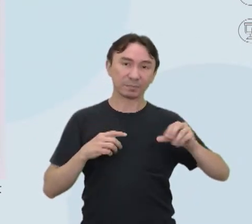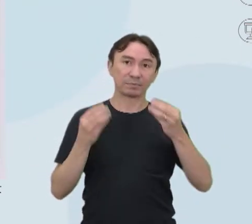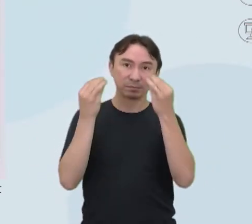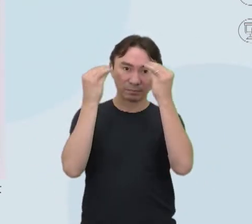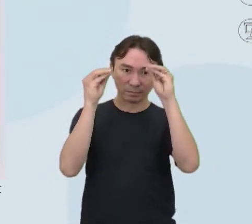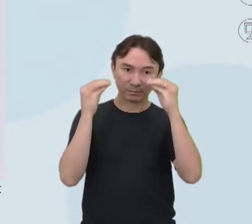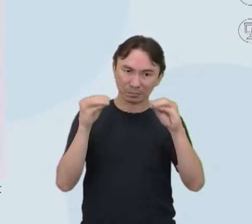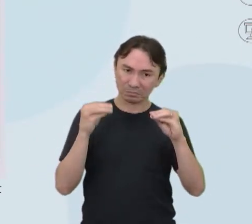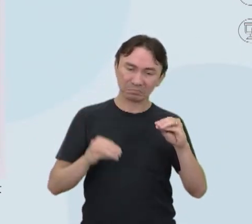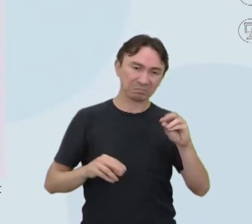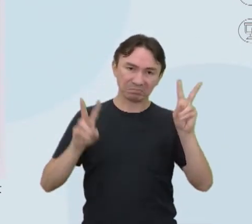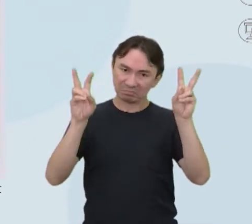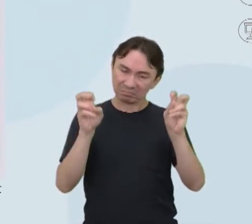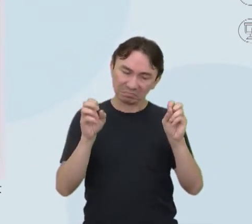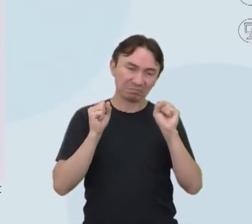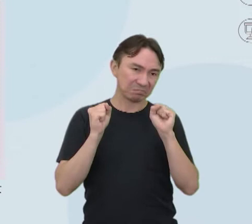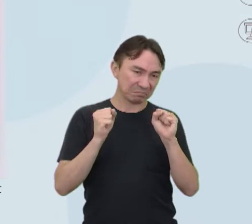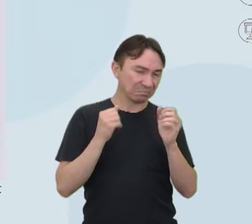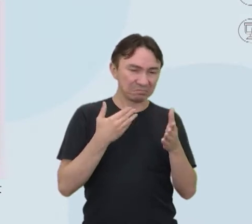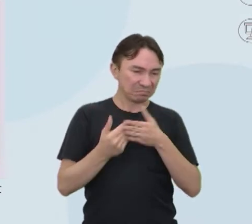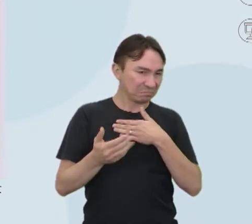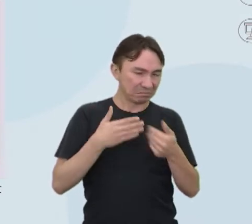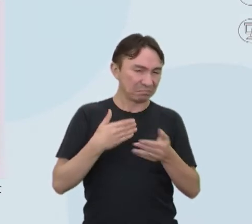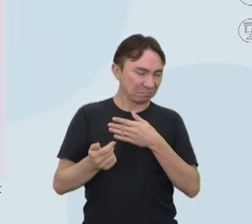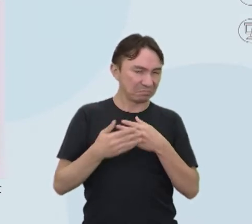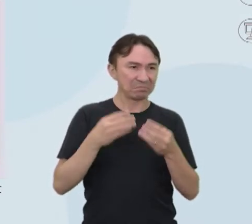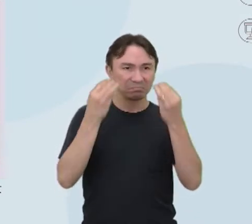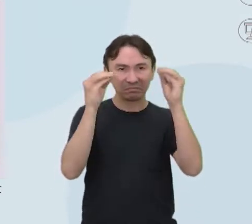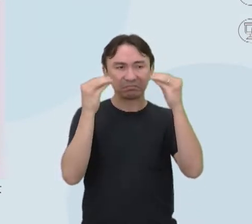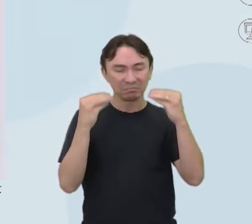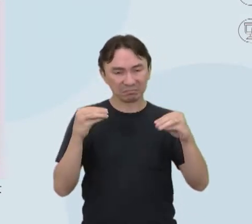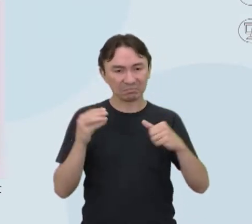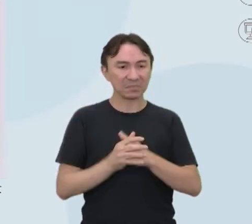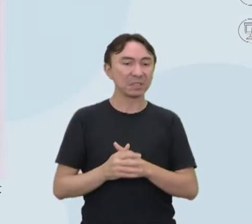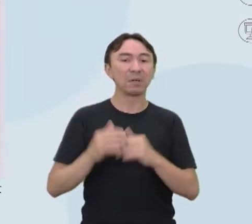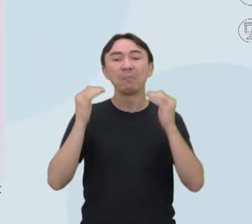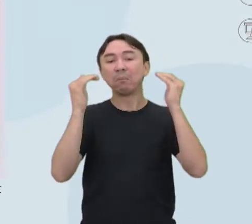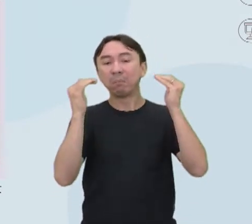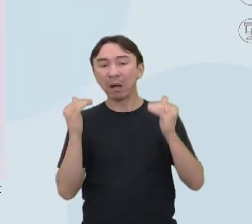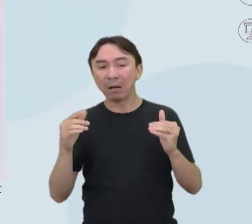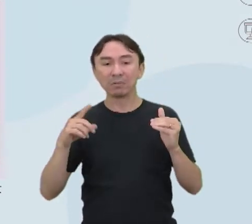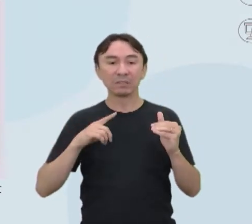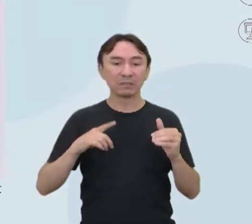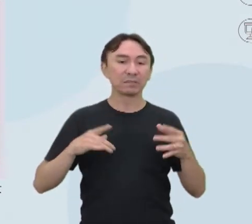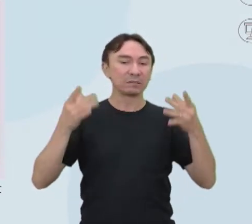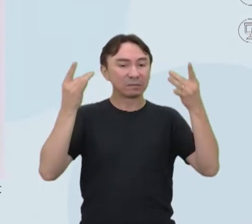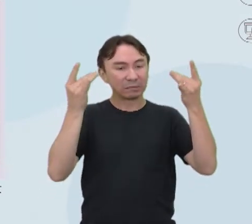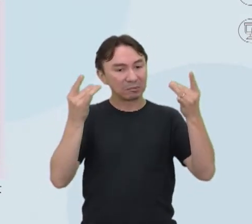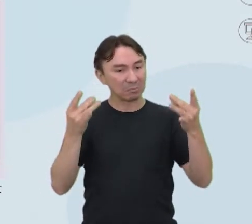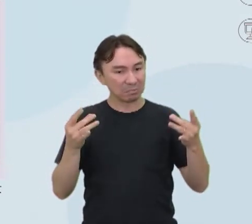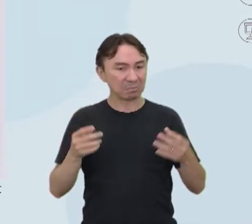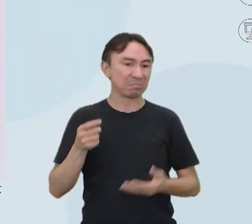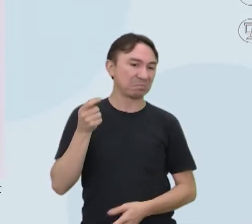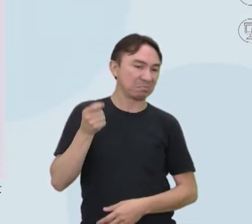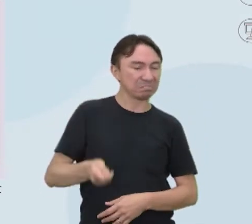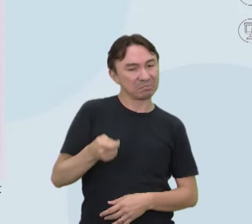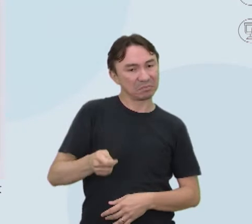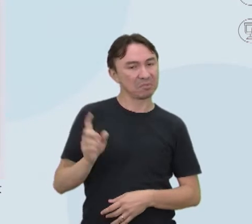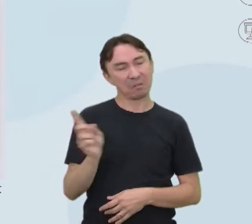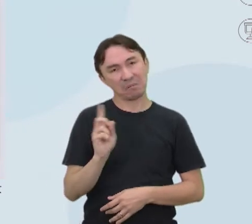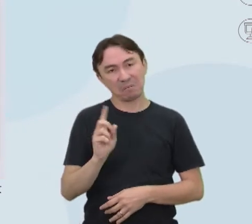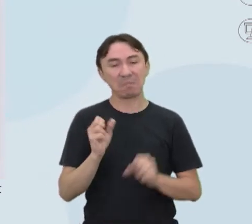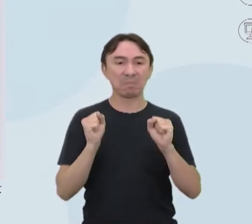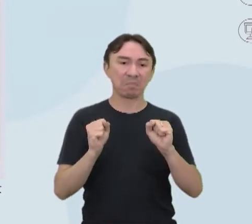E ele pode preencher com o que ele quiser, não é? Sim. Critério dele. Ok. Embaixo tem a descrição, que não é obrigatória. Ele pode colocar uma descrição ou não. O que